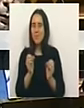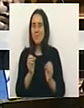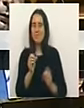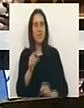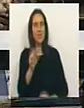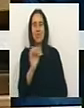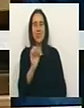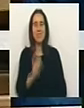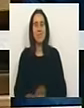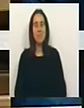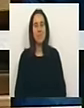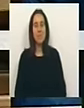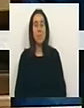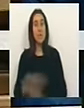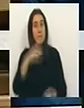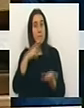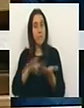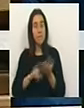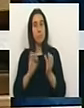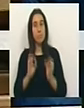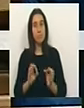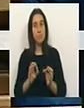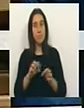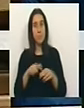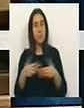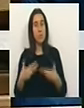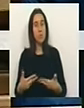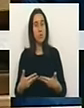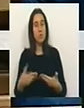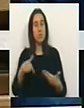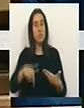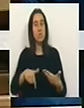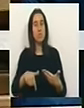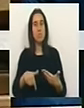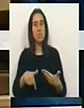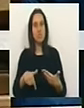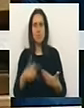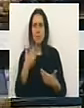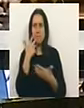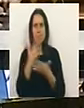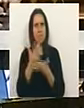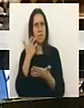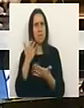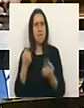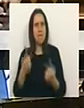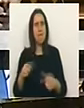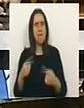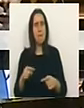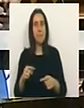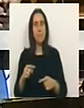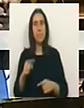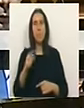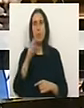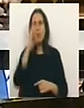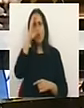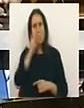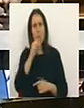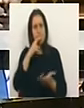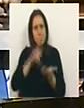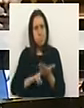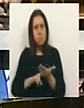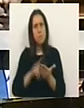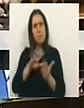não. Porque, na verdade, hoje isso está muito evidente, o Governo aplicou mesmo